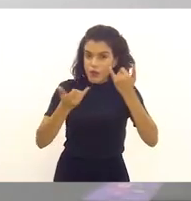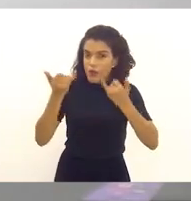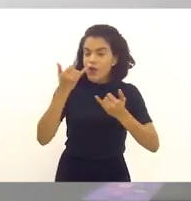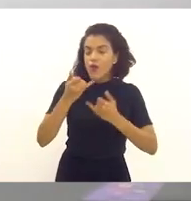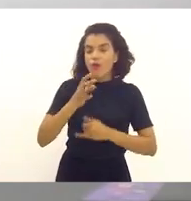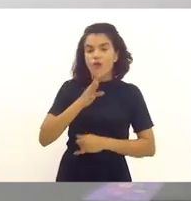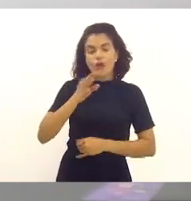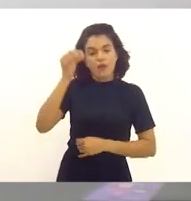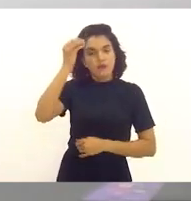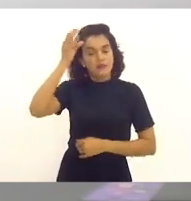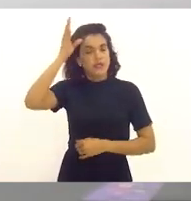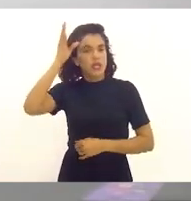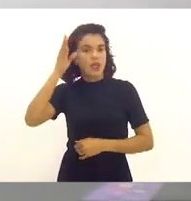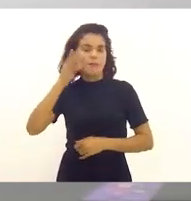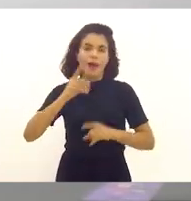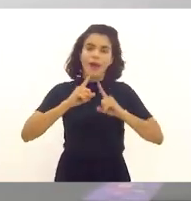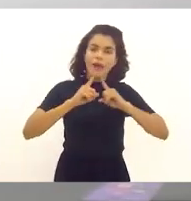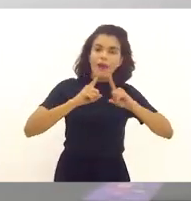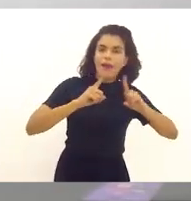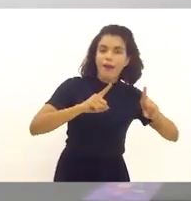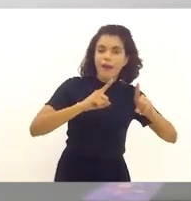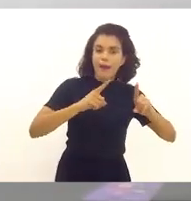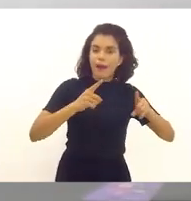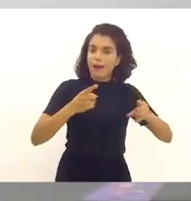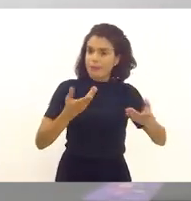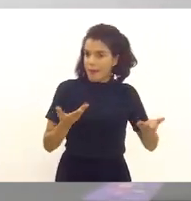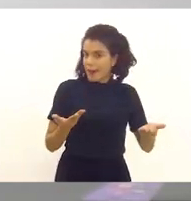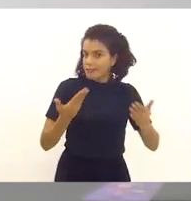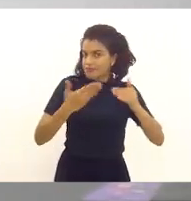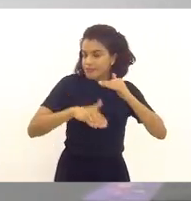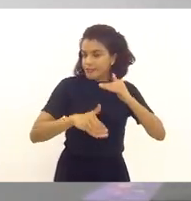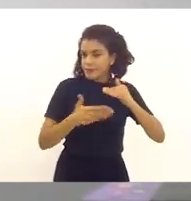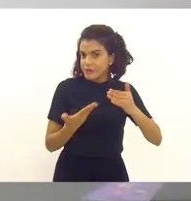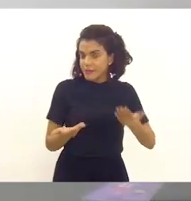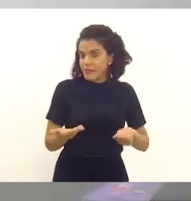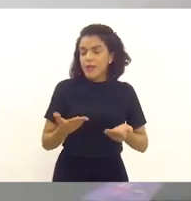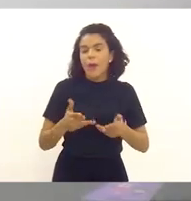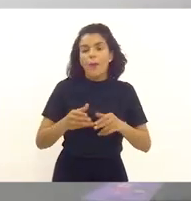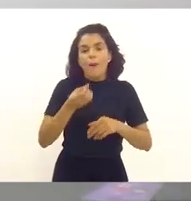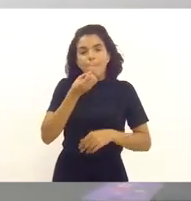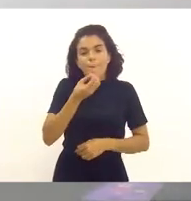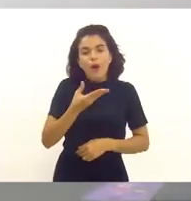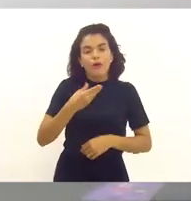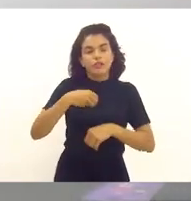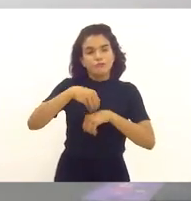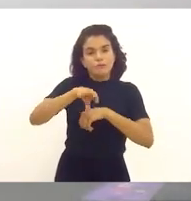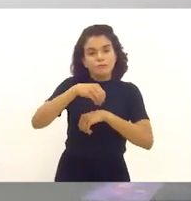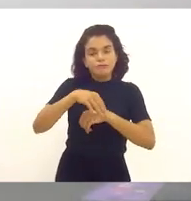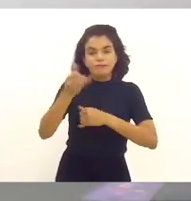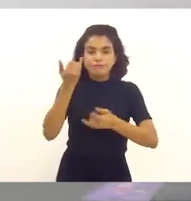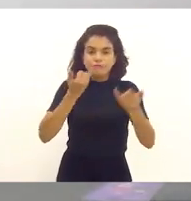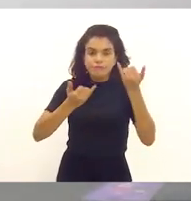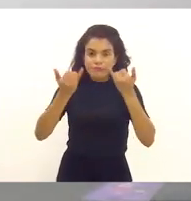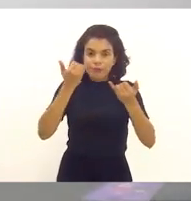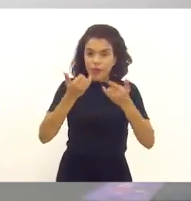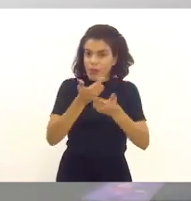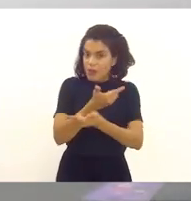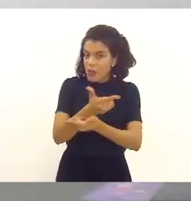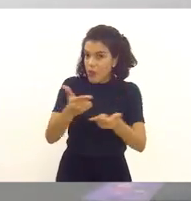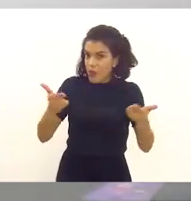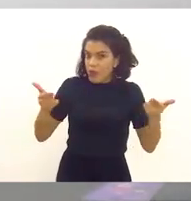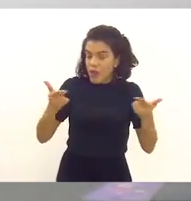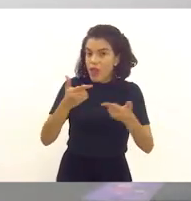poder reivindicar o que não tá sendo feito de acordo Então é bom a gente esclarecer isso porque não existem